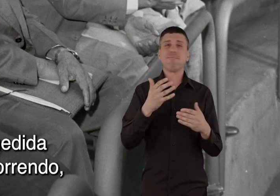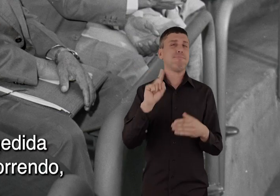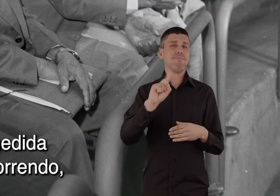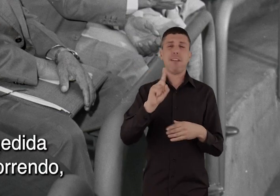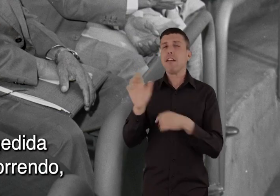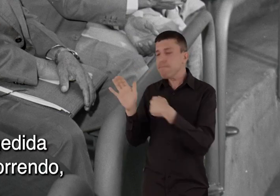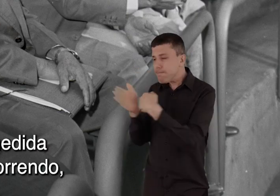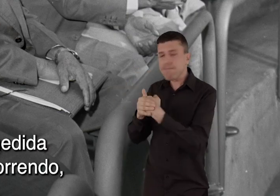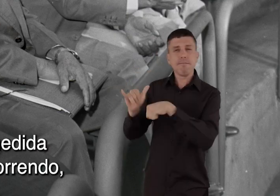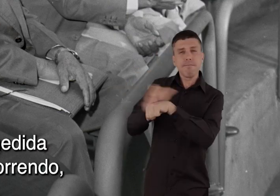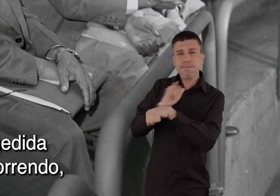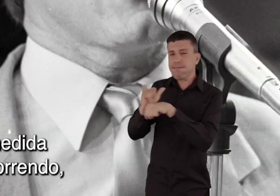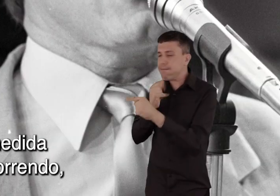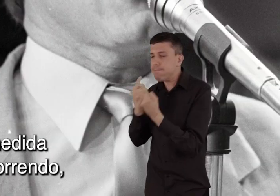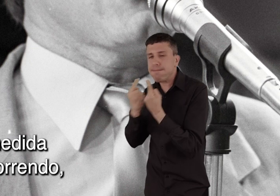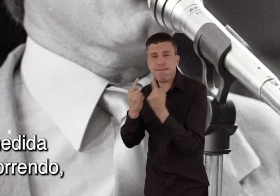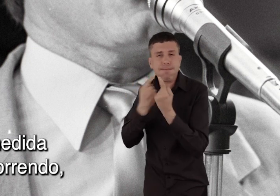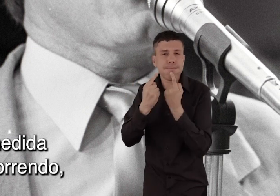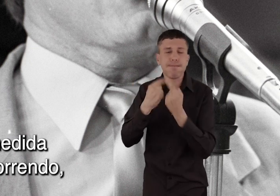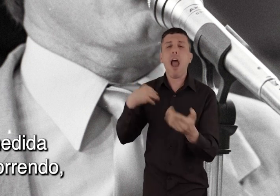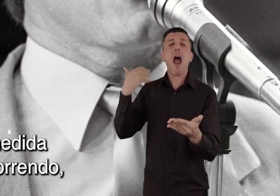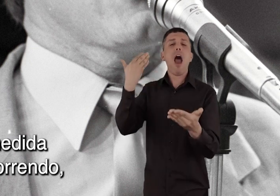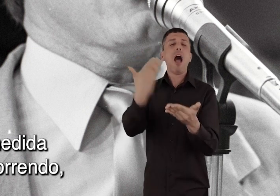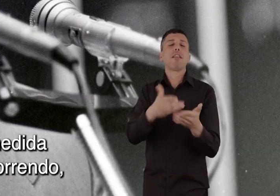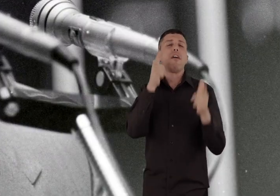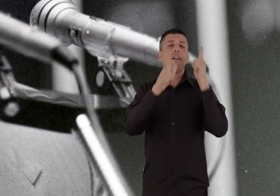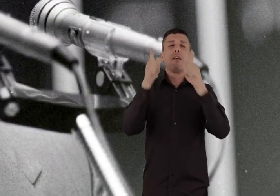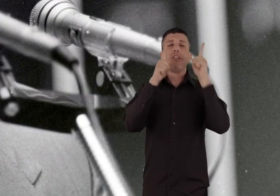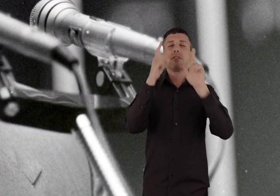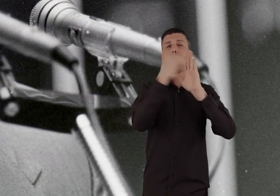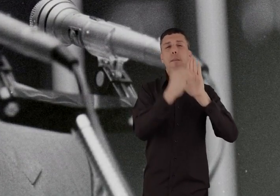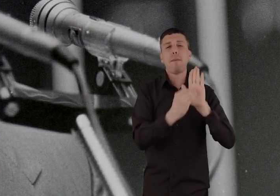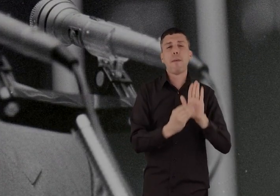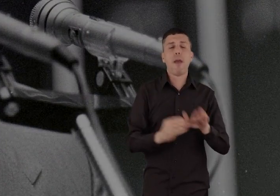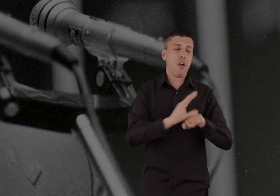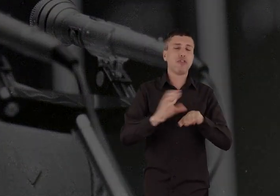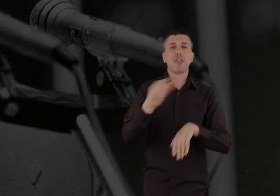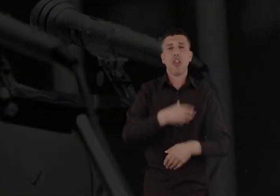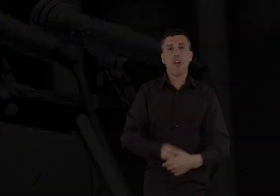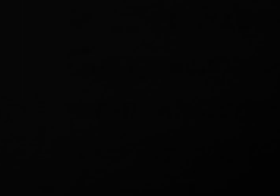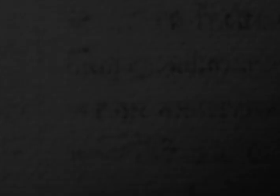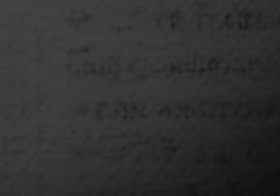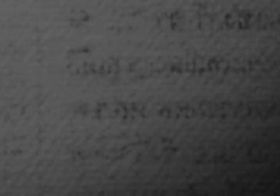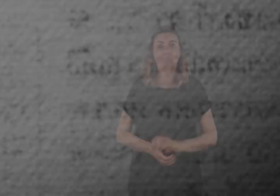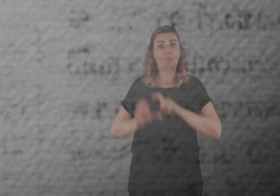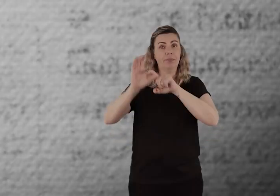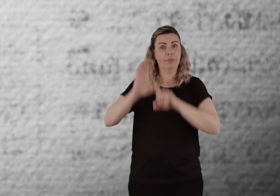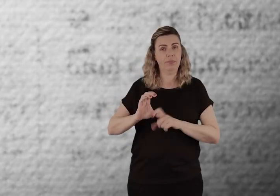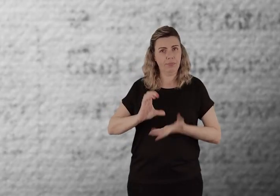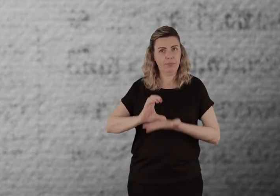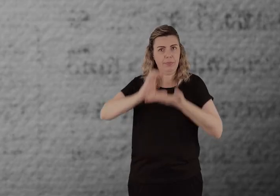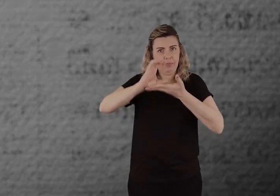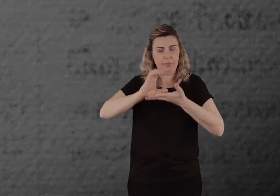Ele foi vindo à tona à medida em que as coisas iam ocorrendo, iam acontecendo. Fotos de Zanetti ao microfone. Na